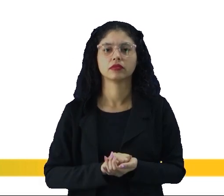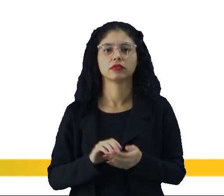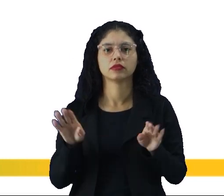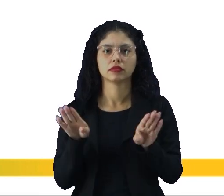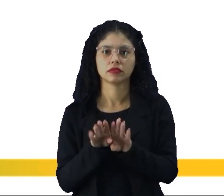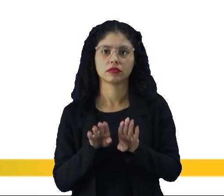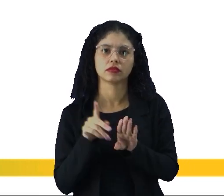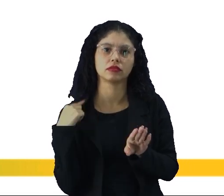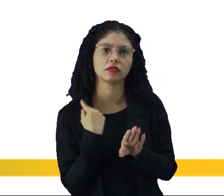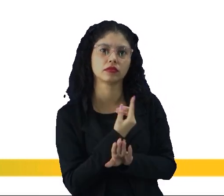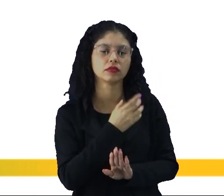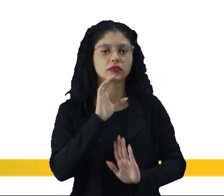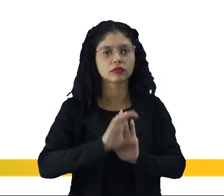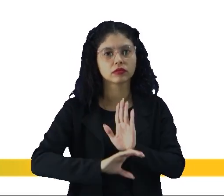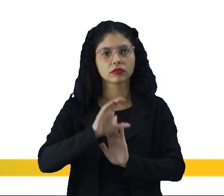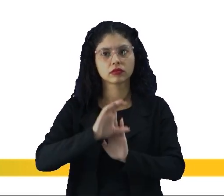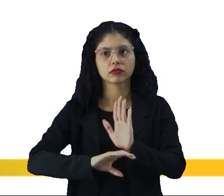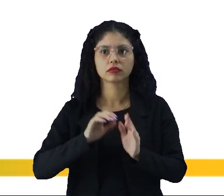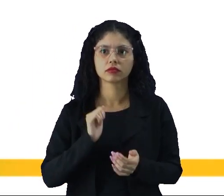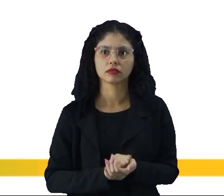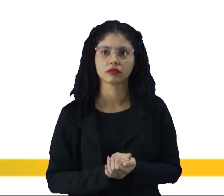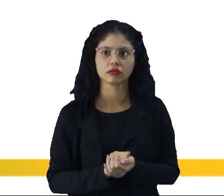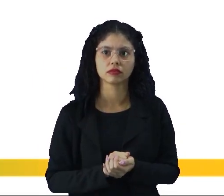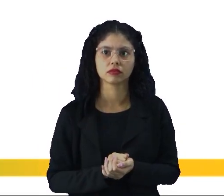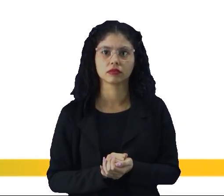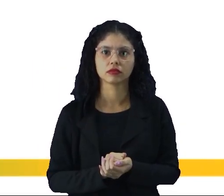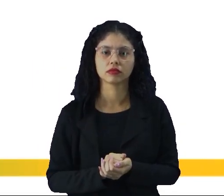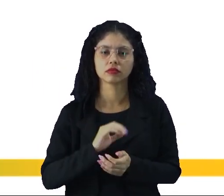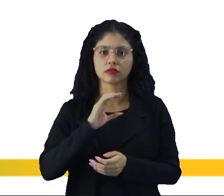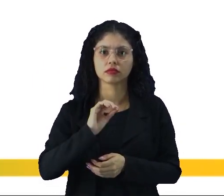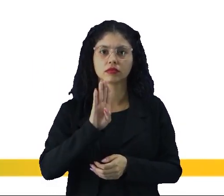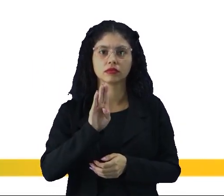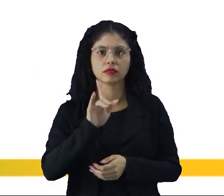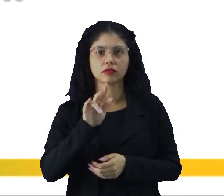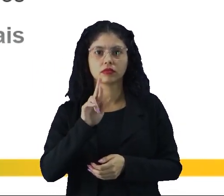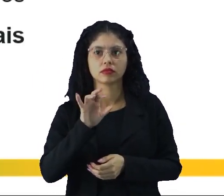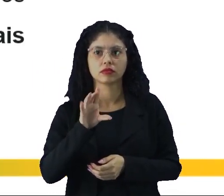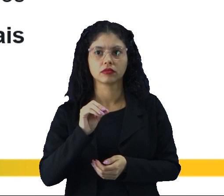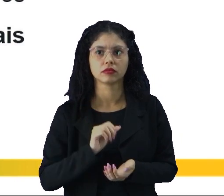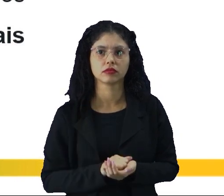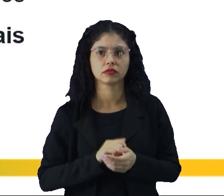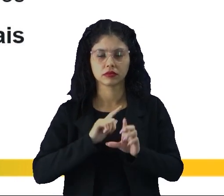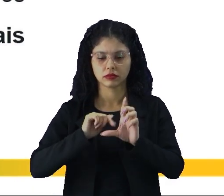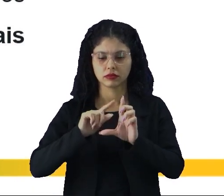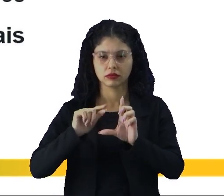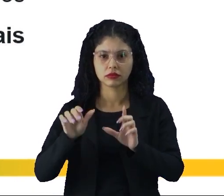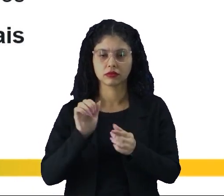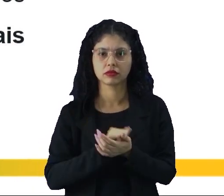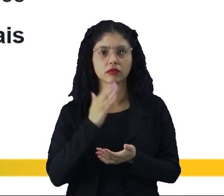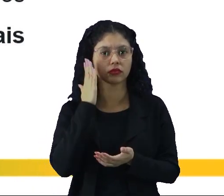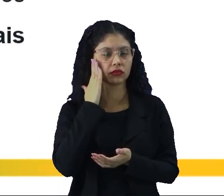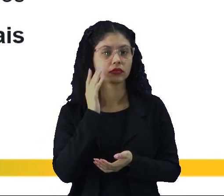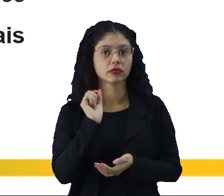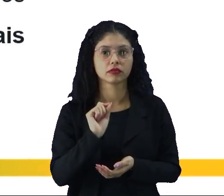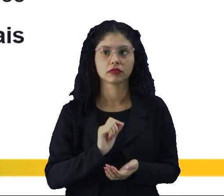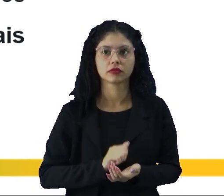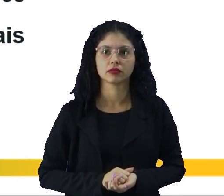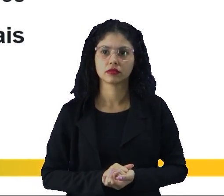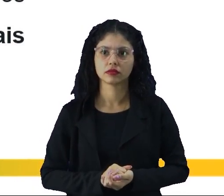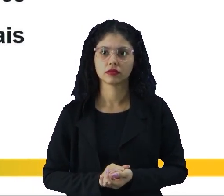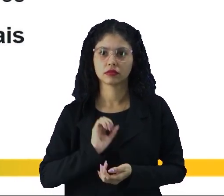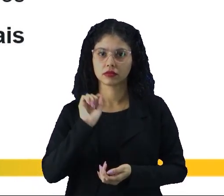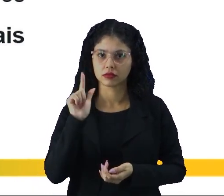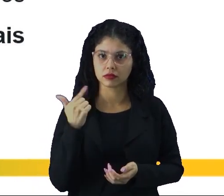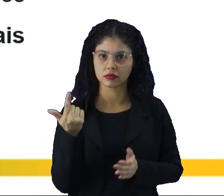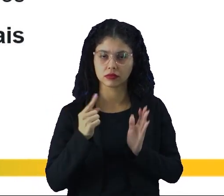para o nosso conteúdo, né, no lançamento oblíquo. Então esse gráfico nos ajuda a entender justamente isso.